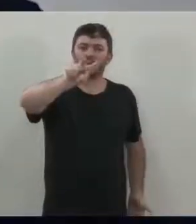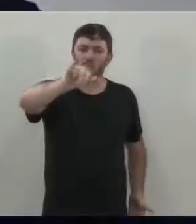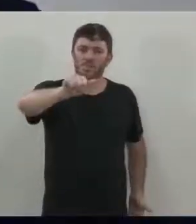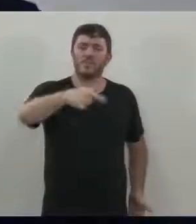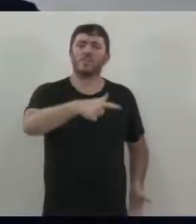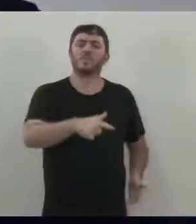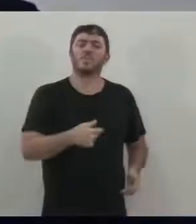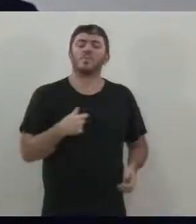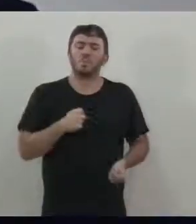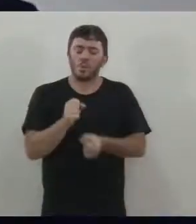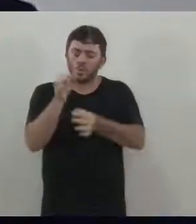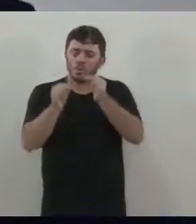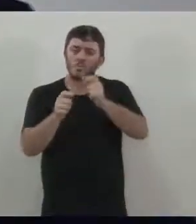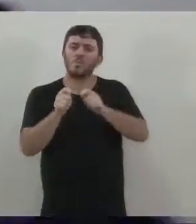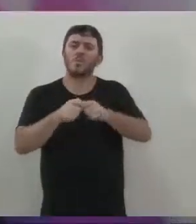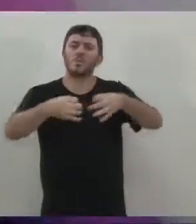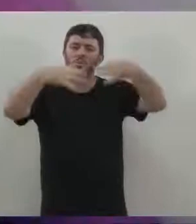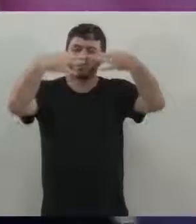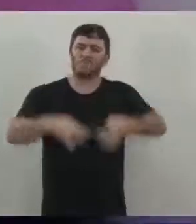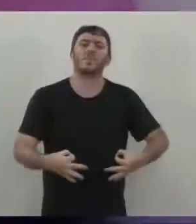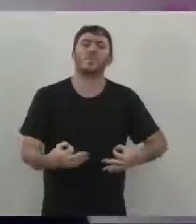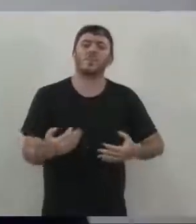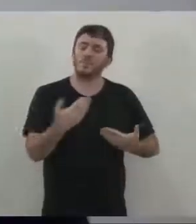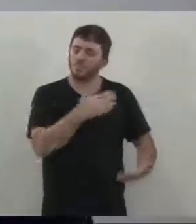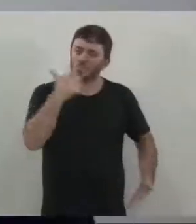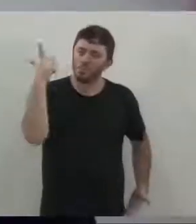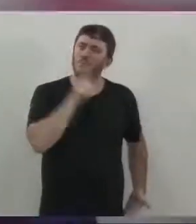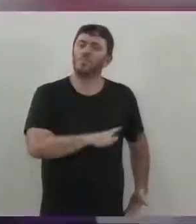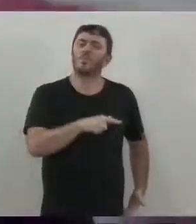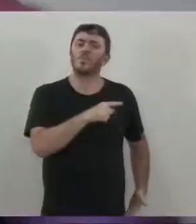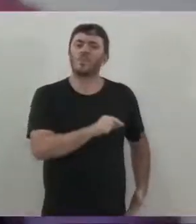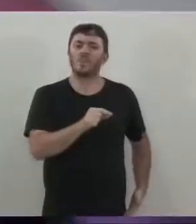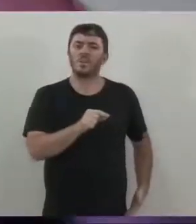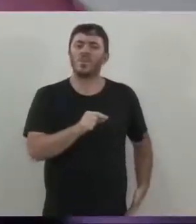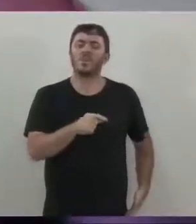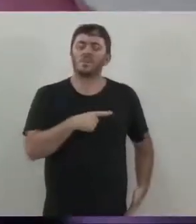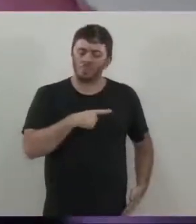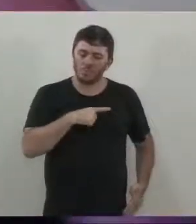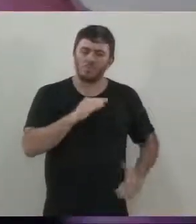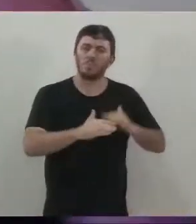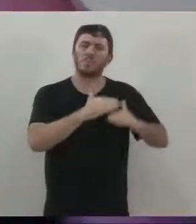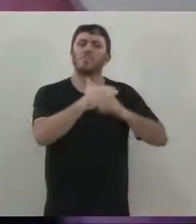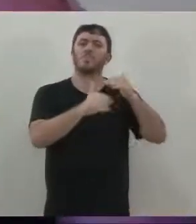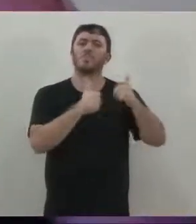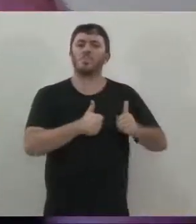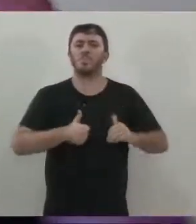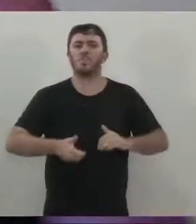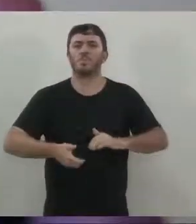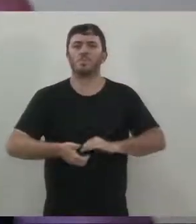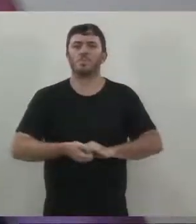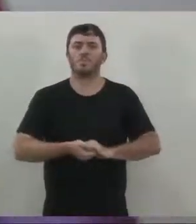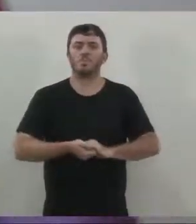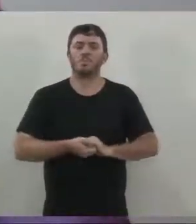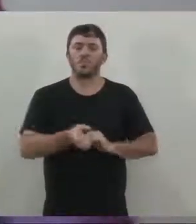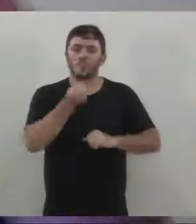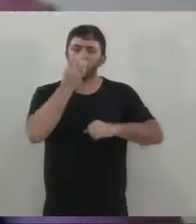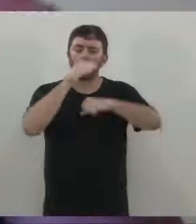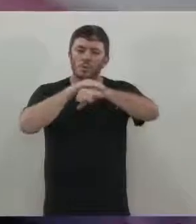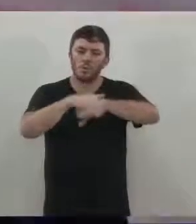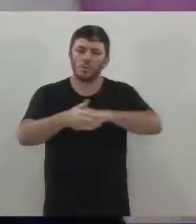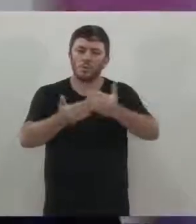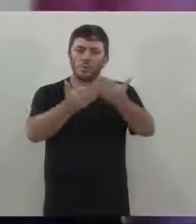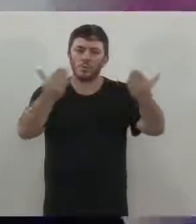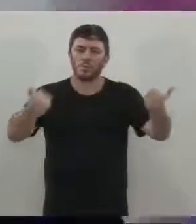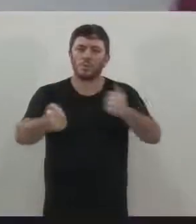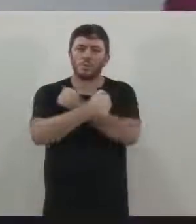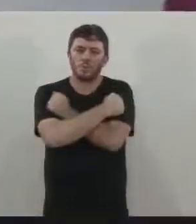a justiça seja de fato feita e que você tenha um resultado positivo no final desse processo. Uma boa noite a todos e um